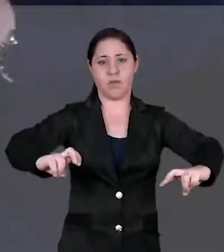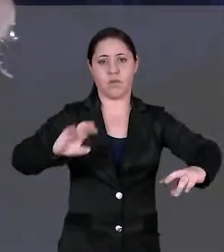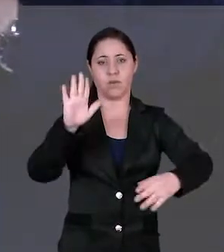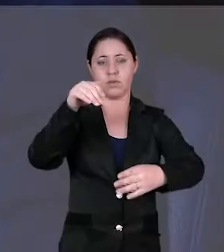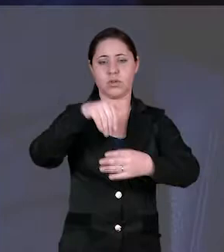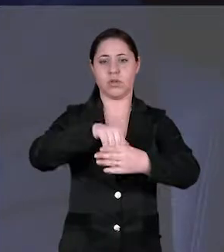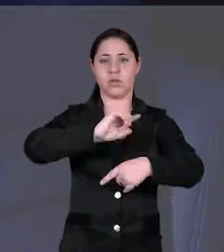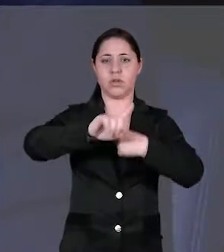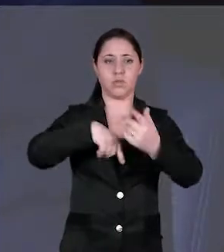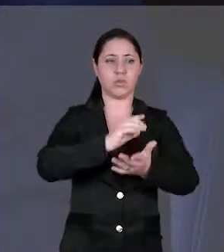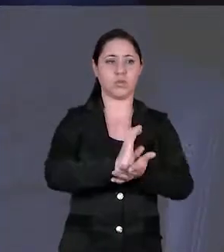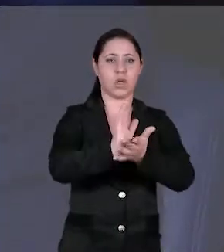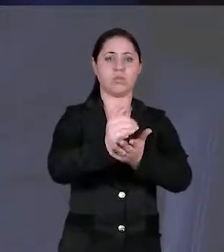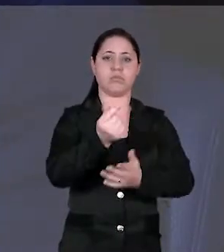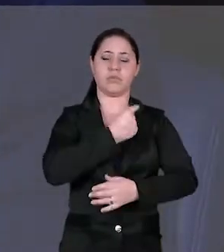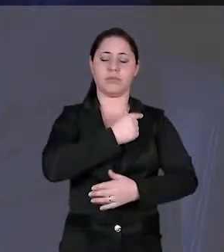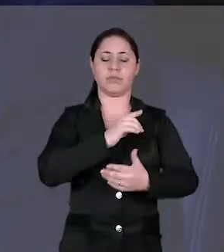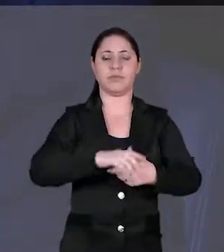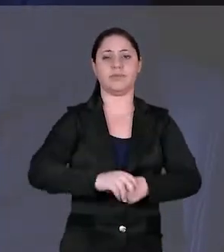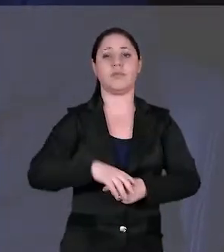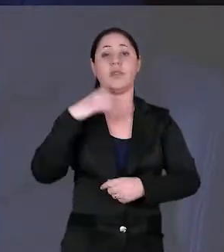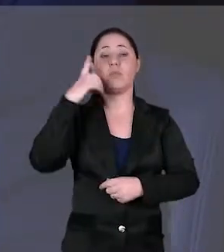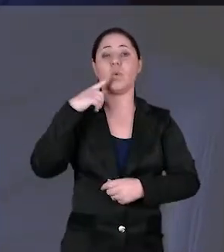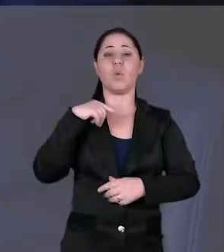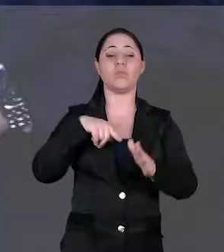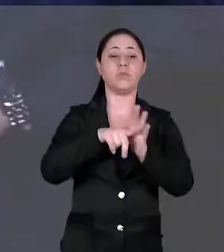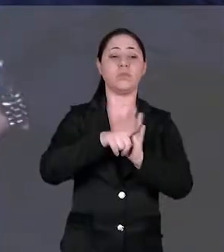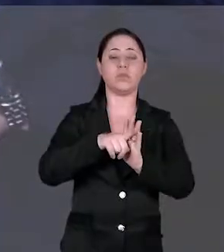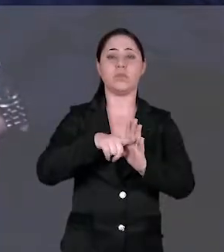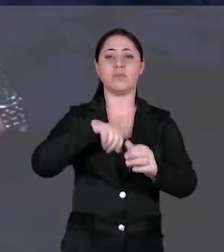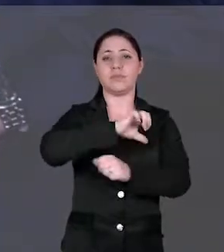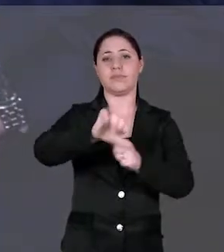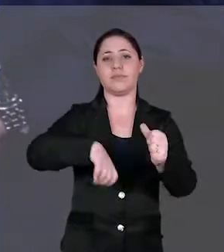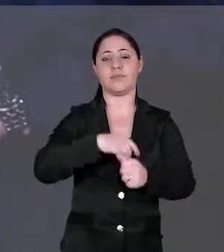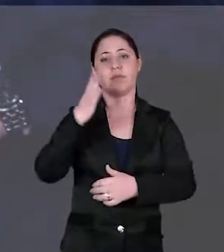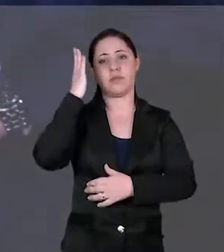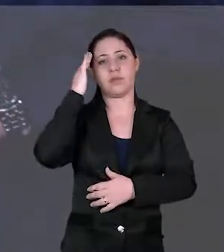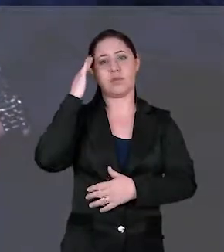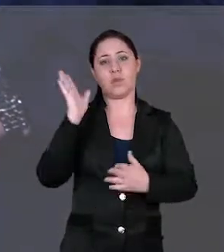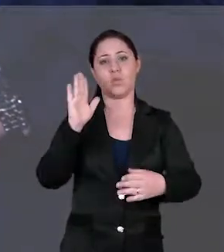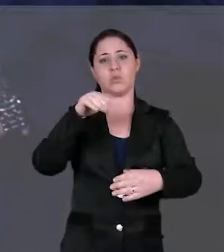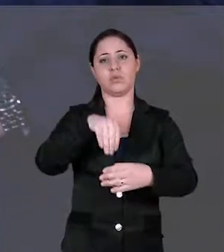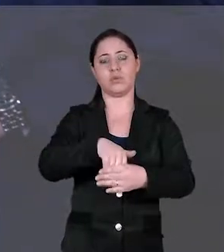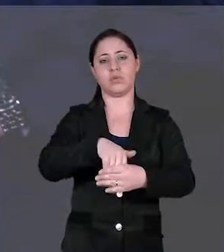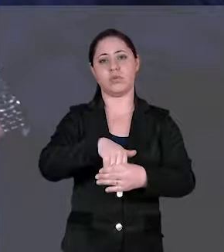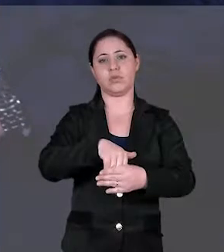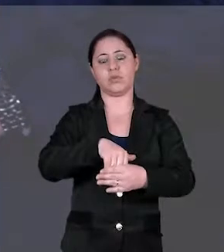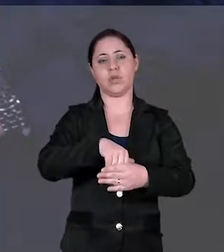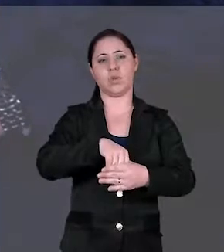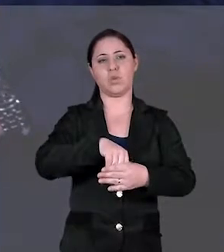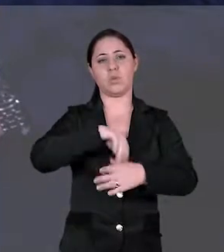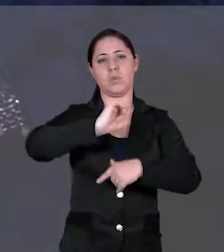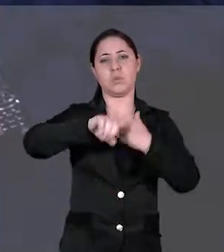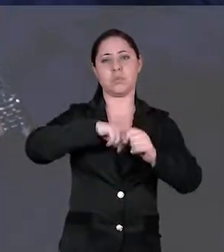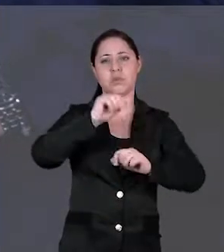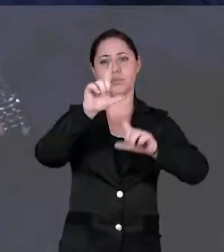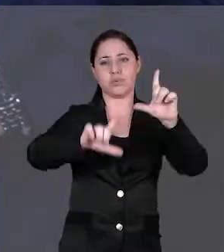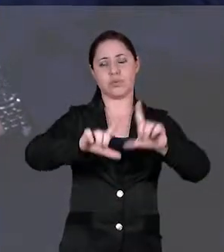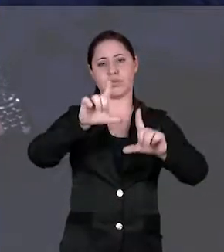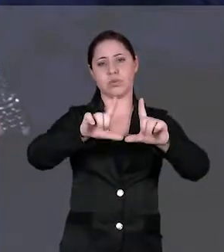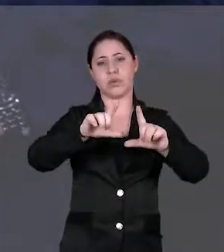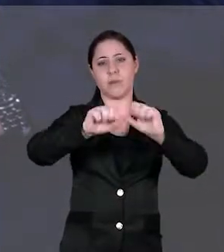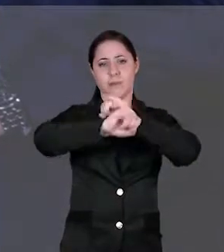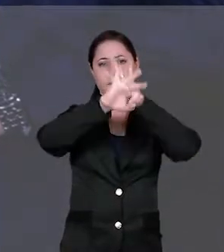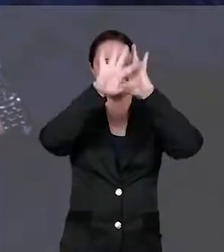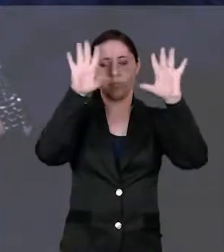o plenário, para votação e depois segue para as comissões de mérito. Deputado, como é que o senhor analisa as mudanças? A gente sabe agora que a votação, além de